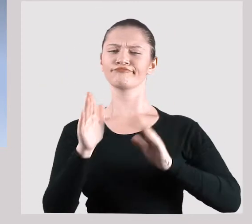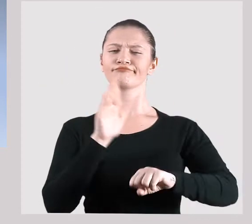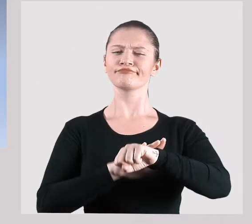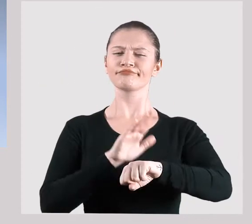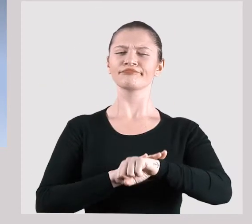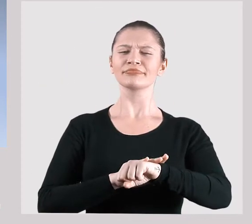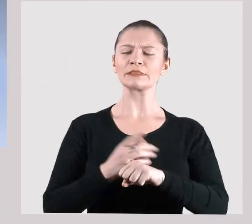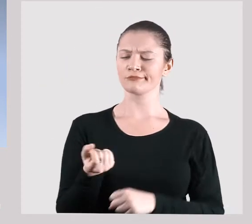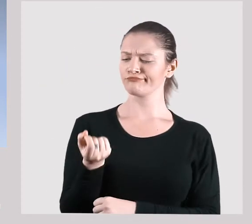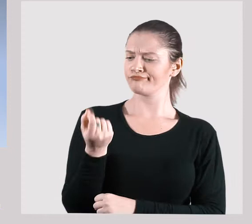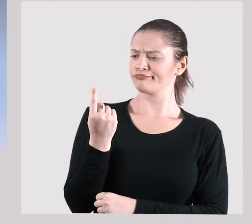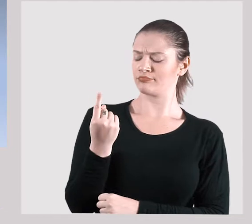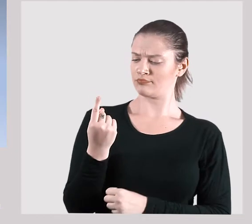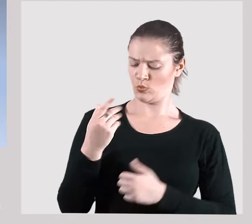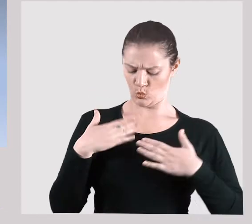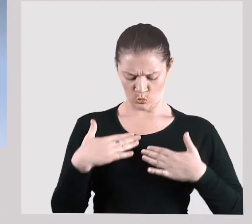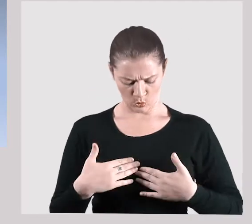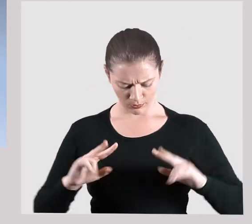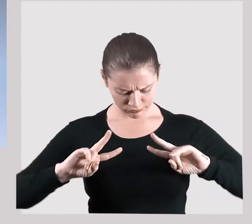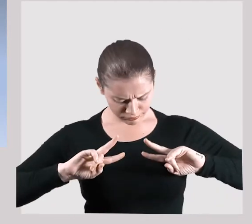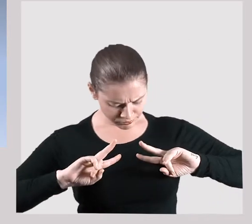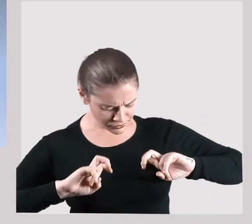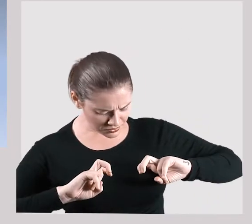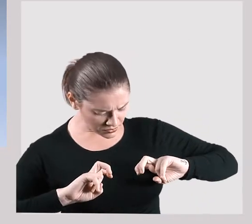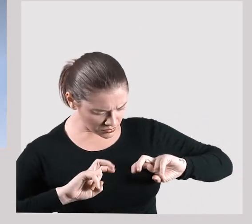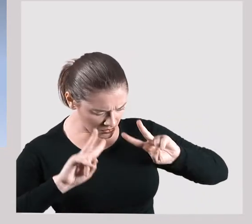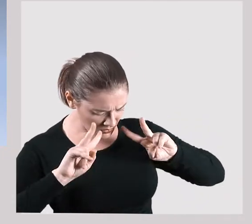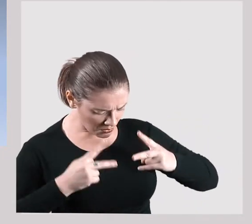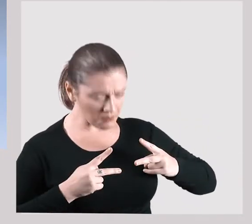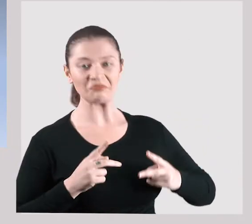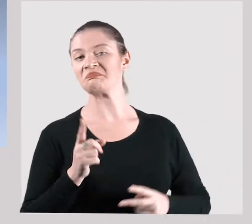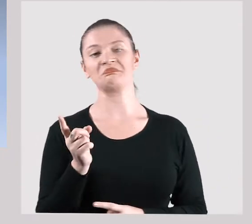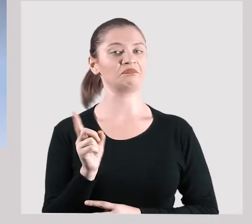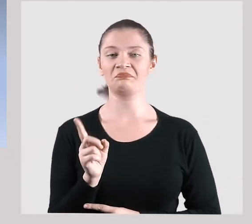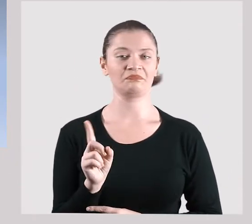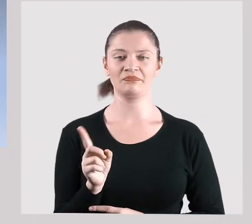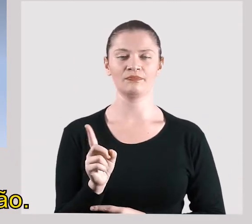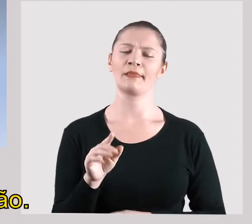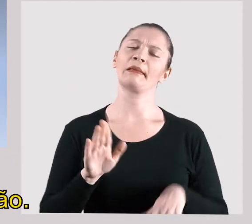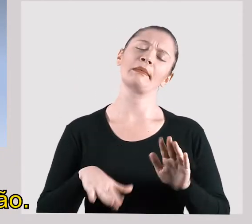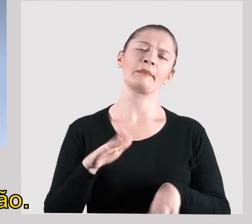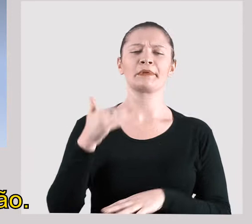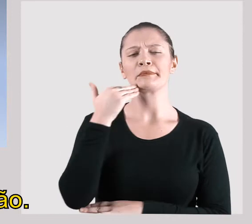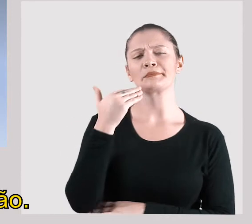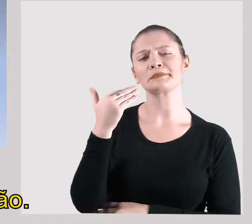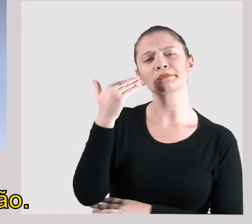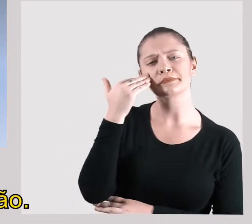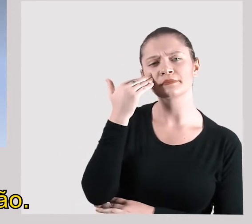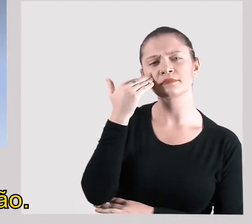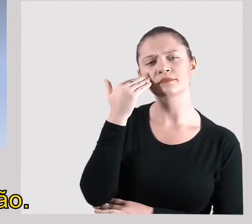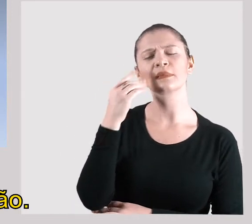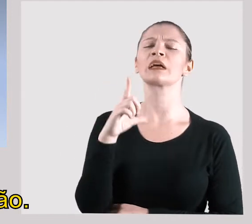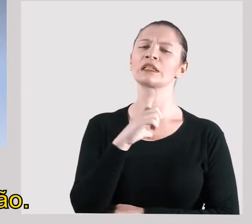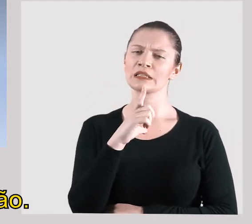muito o corpo, eles não reconhecem o corpo. Dependendo, né, do adolescente, do puber, ele pode ter essa